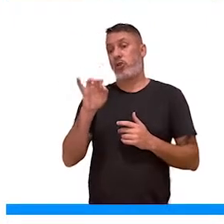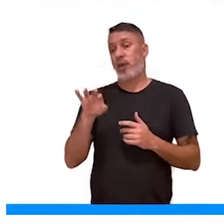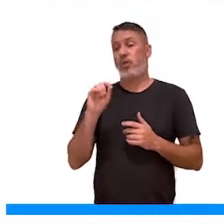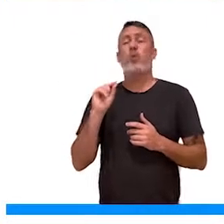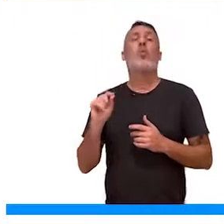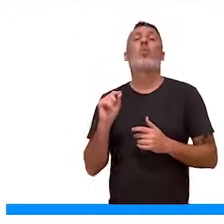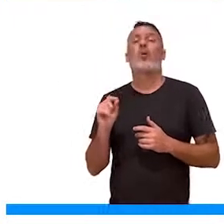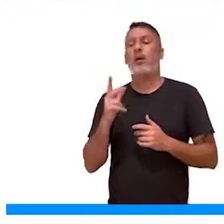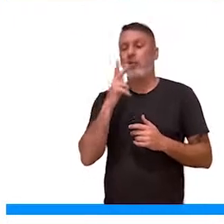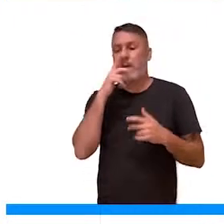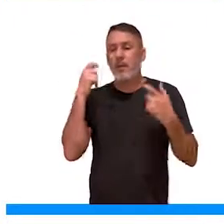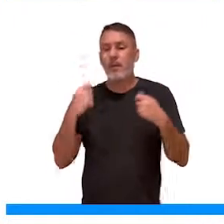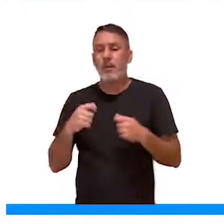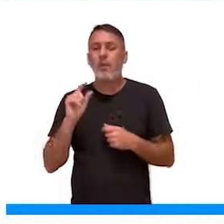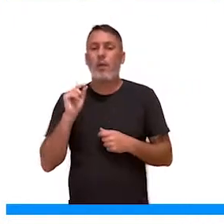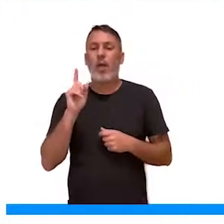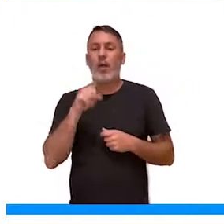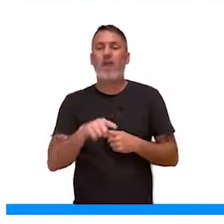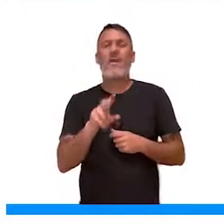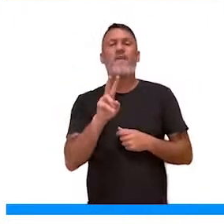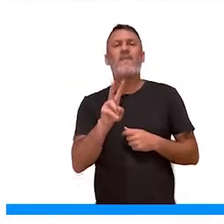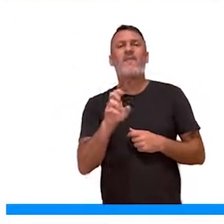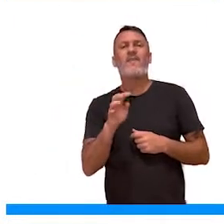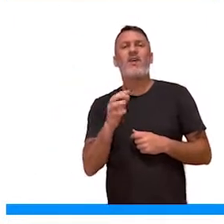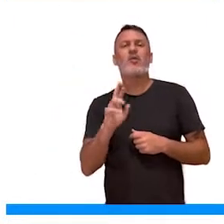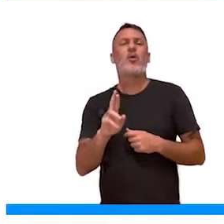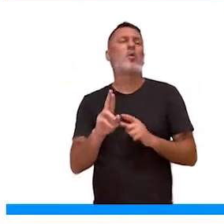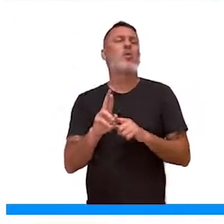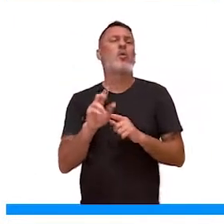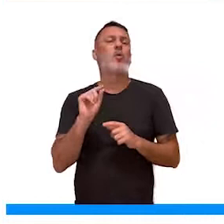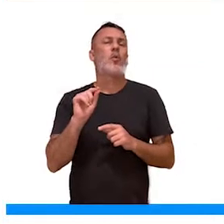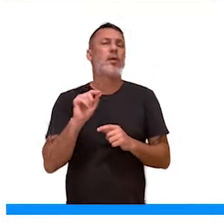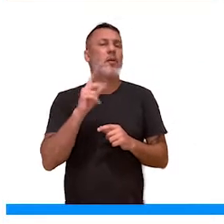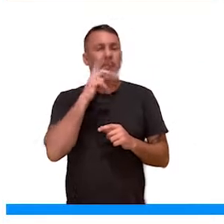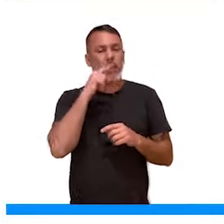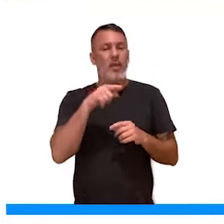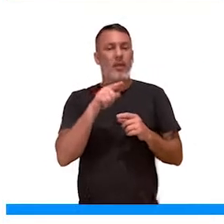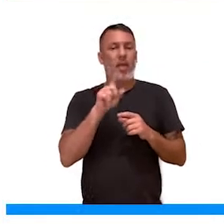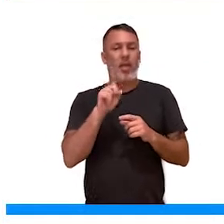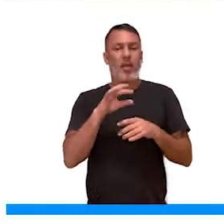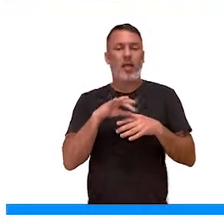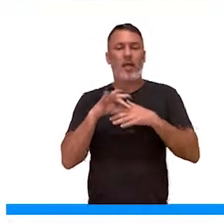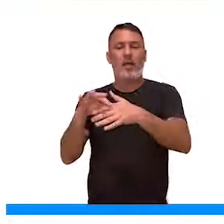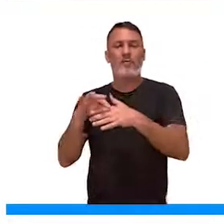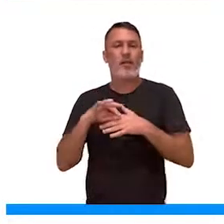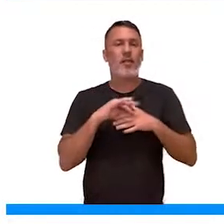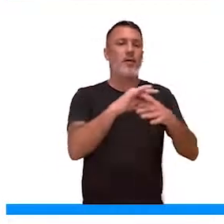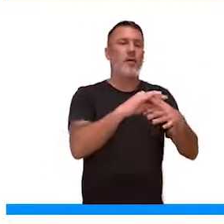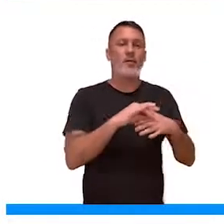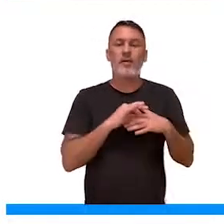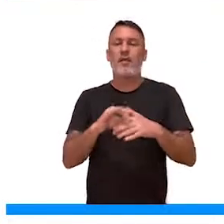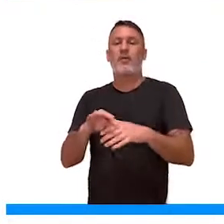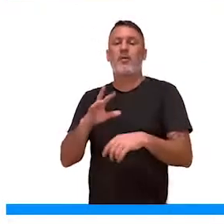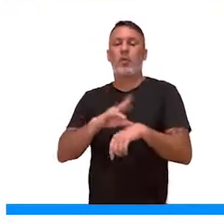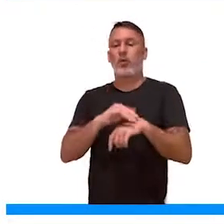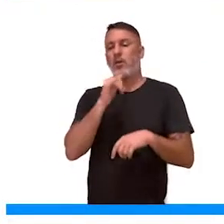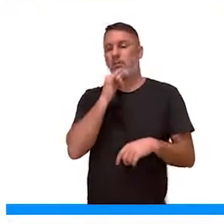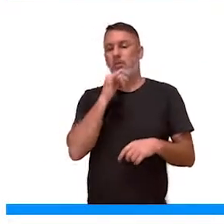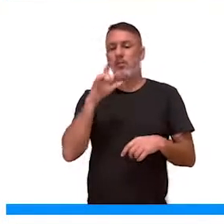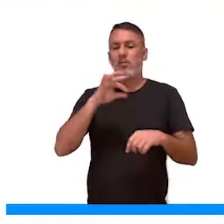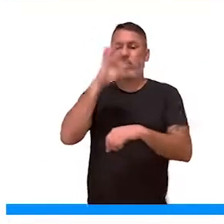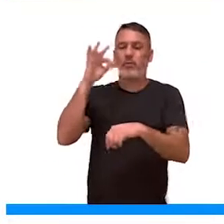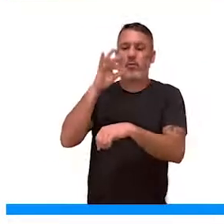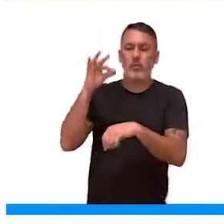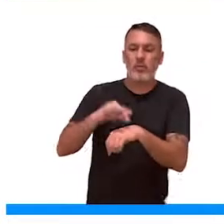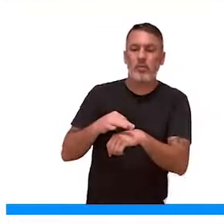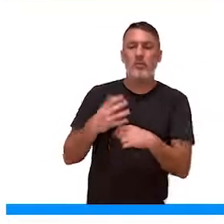isso? Elas precisam de um vetor. Esse vetor é quem vai levar o micro-organismo, quem vai levar o